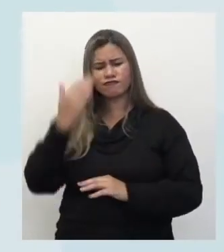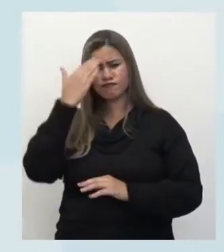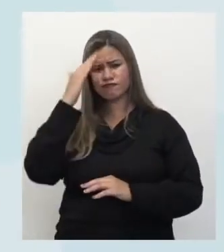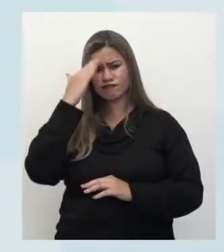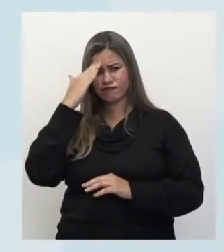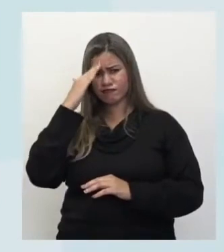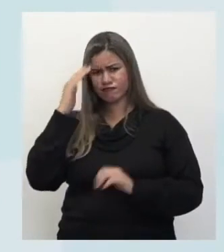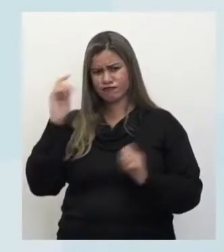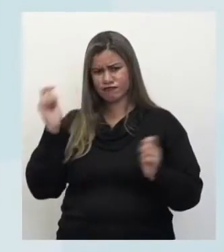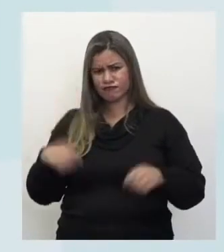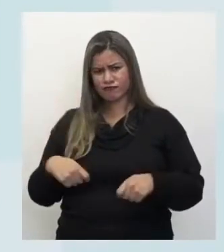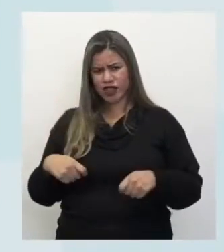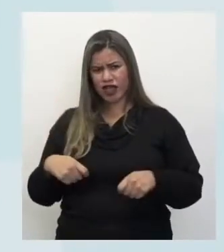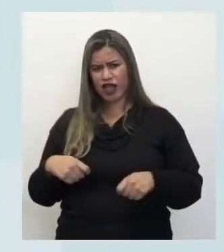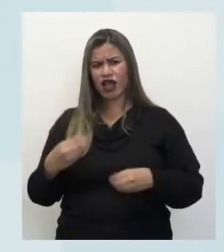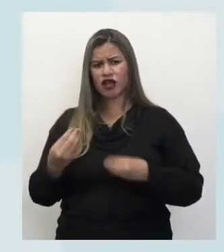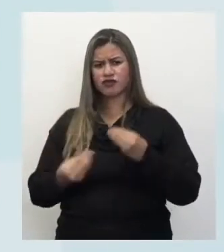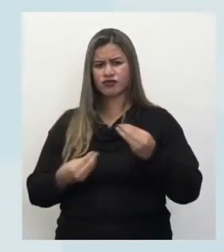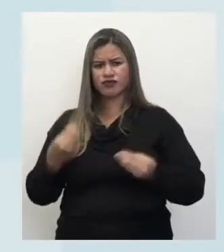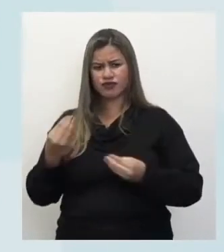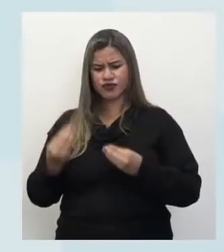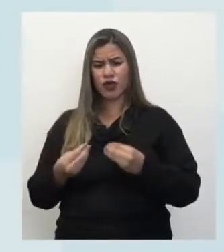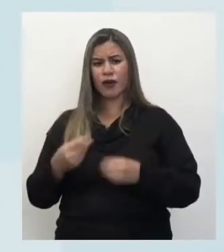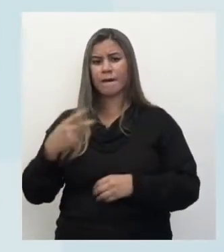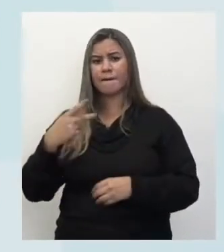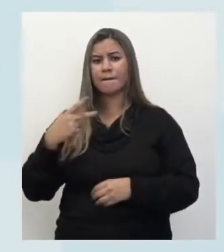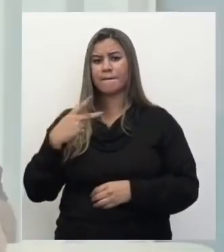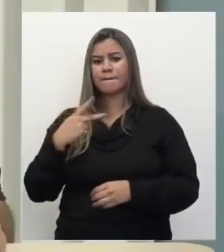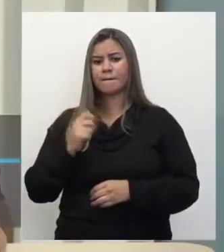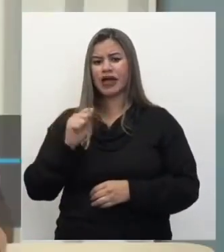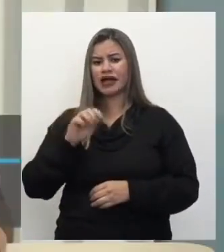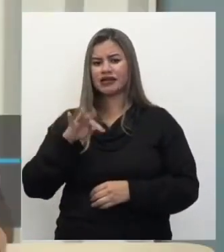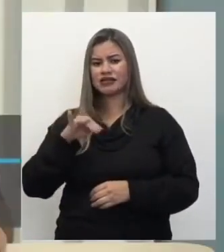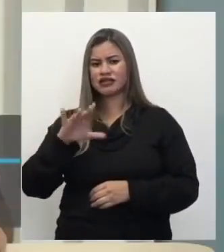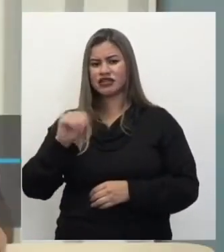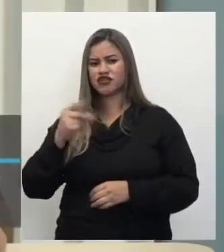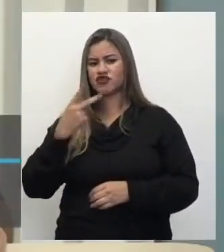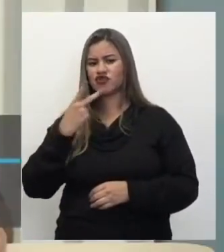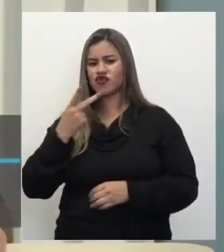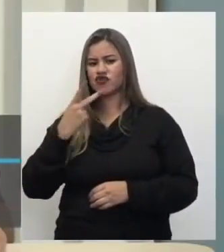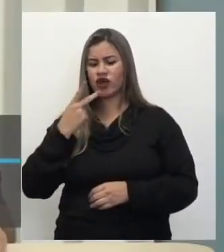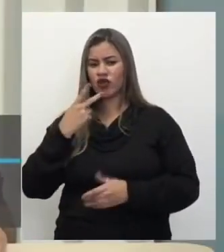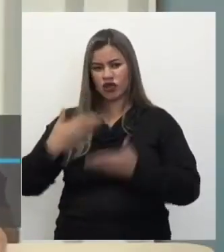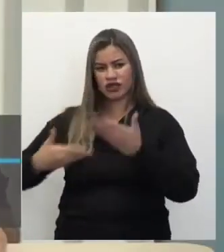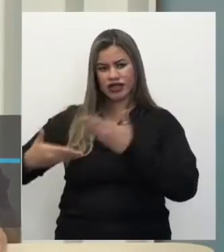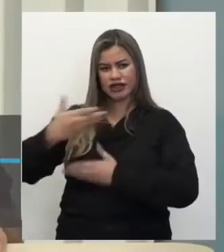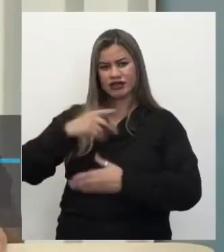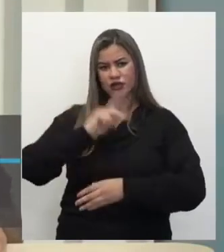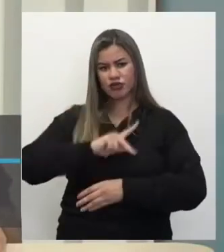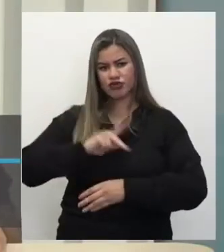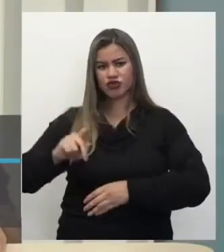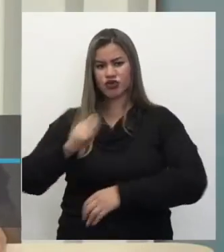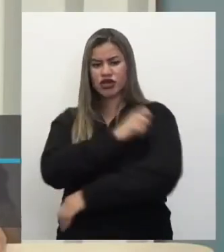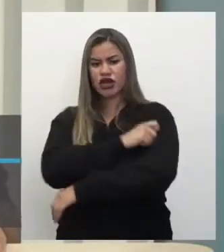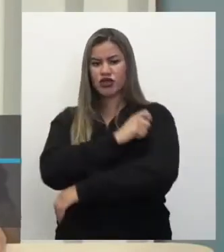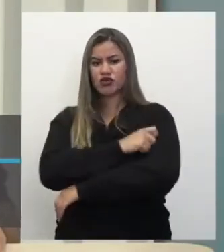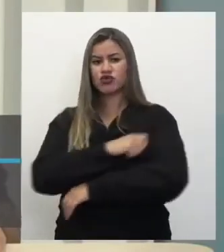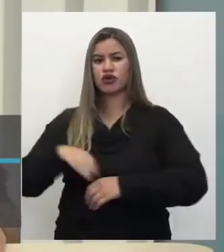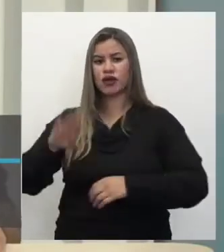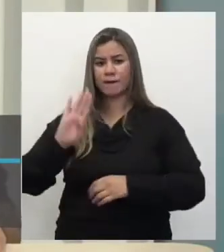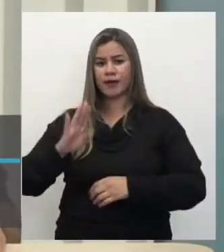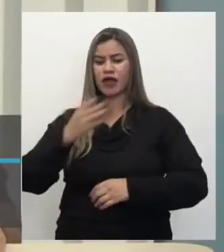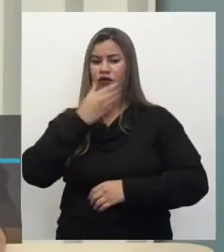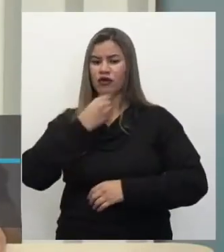entender? Qual a relação? O Fabrício diz na letra A, perguntar, há uma interação entre professor e aluno. E na B, ele diz que o de